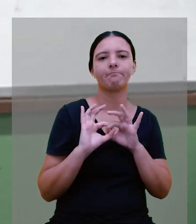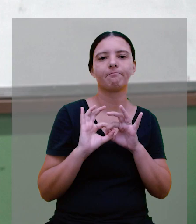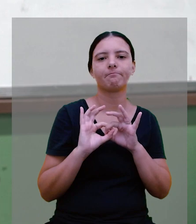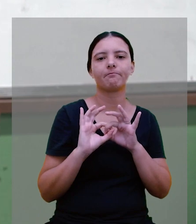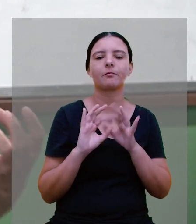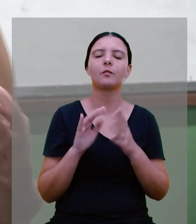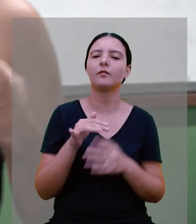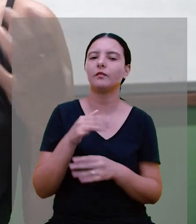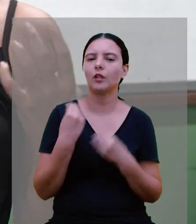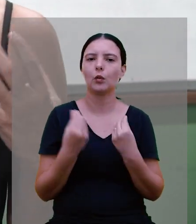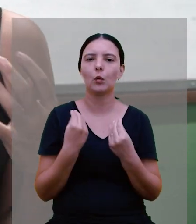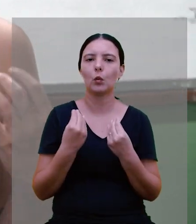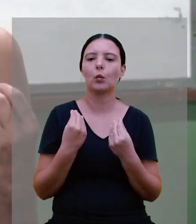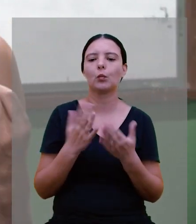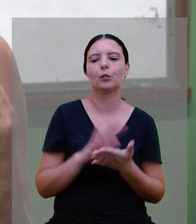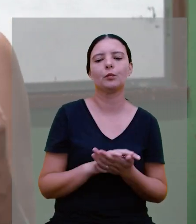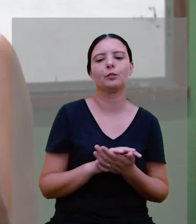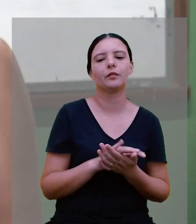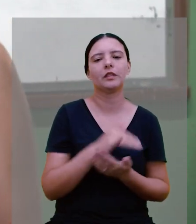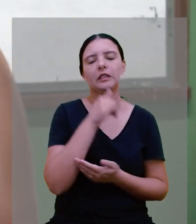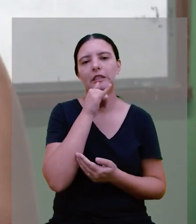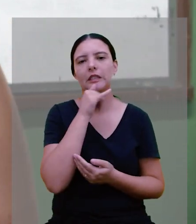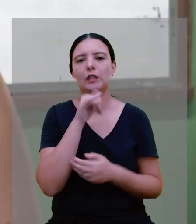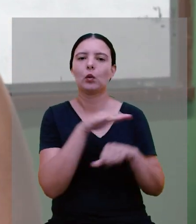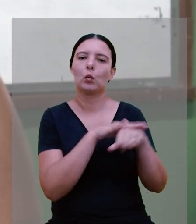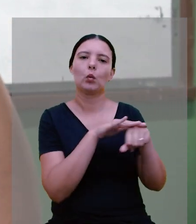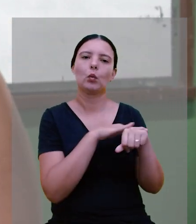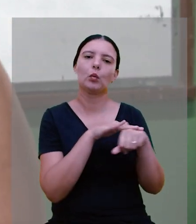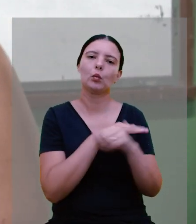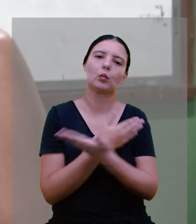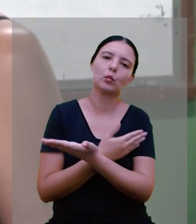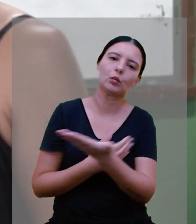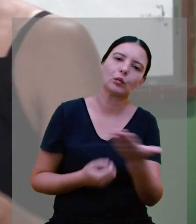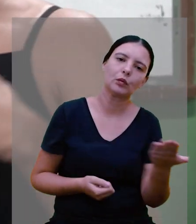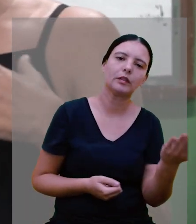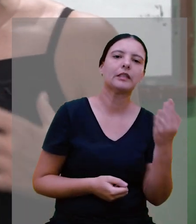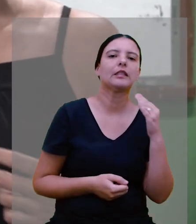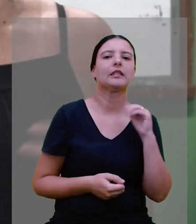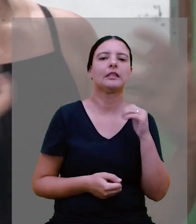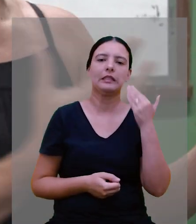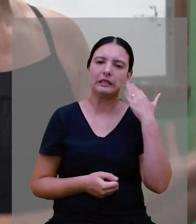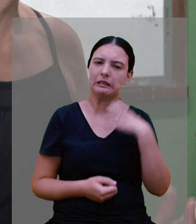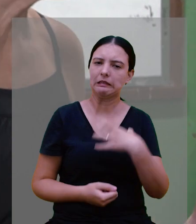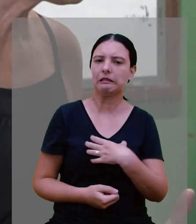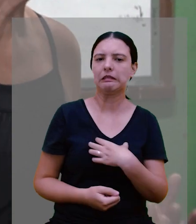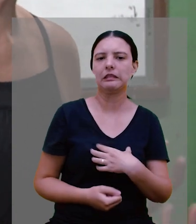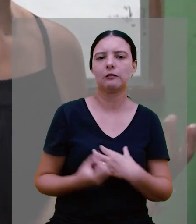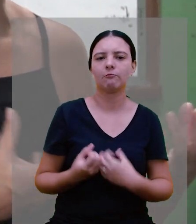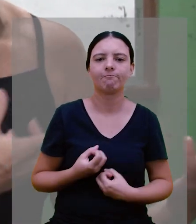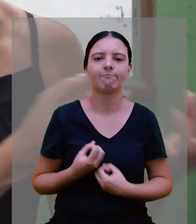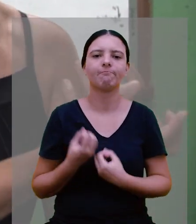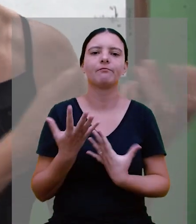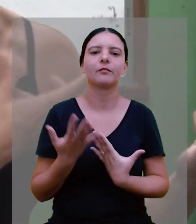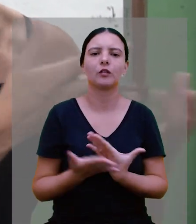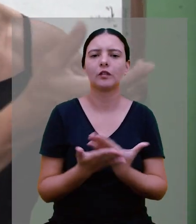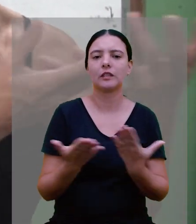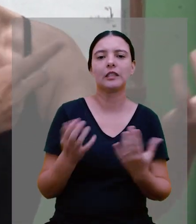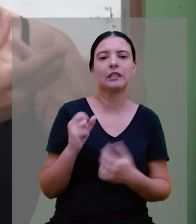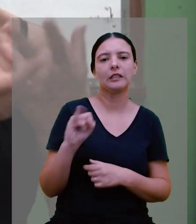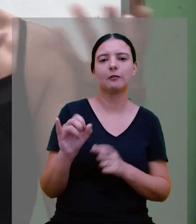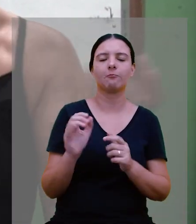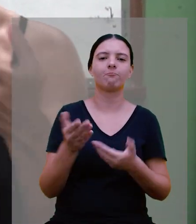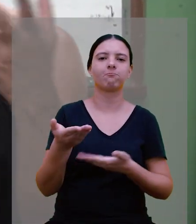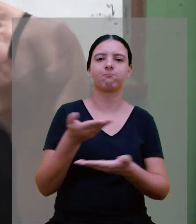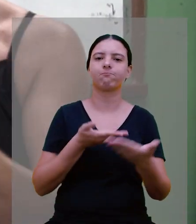né? Como que eu estaria aqui, conversando com vocês, e o que eu sinto estaria sendo transmitido por vocês se a gente não tivesse